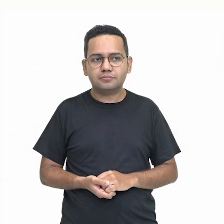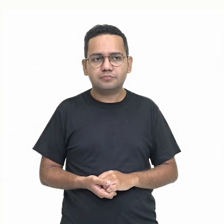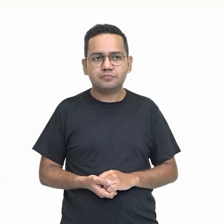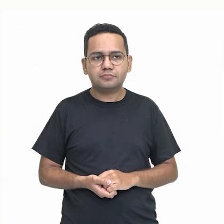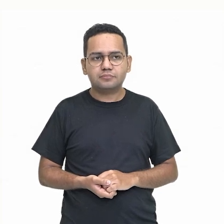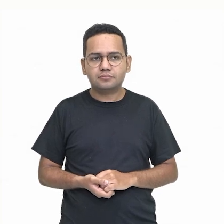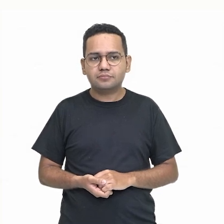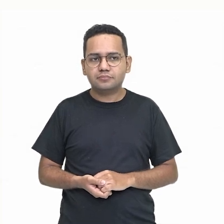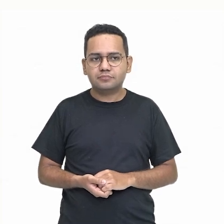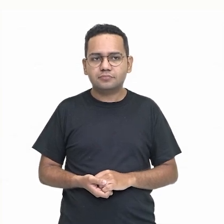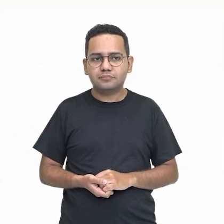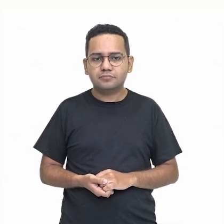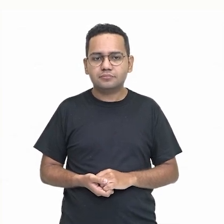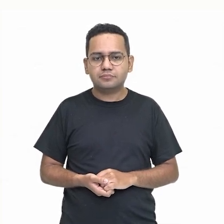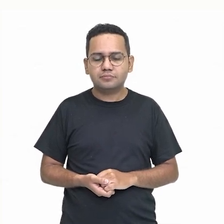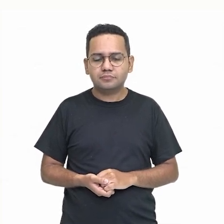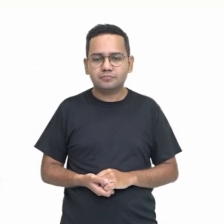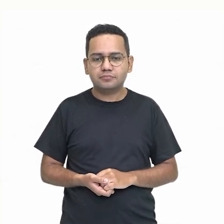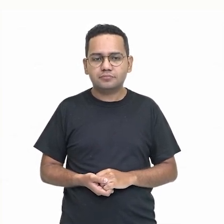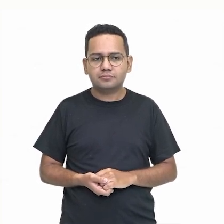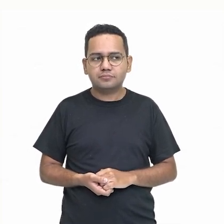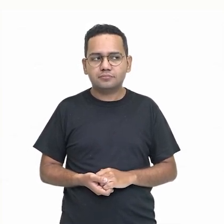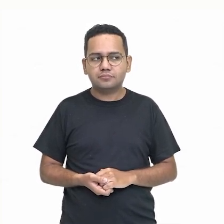corpo continua